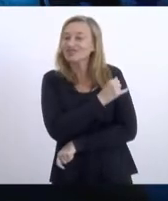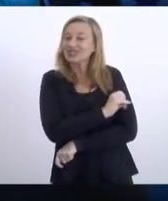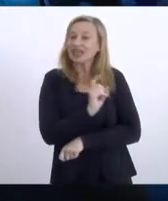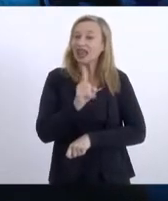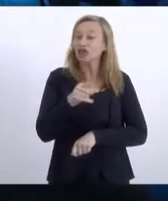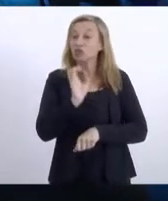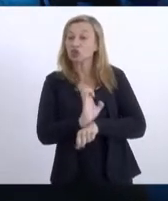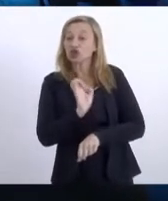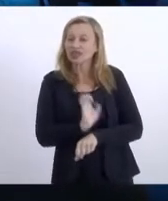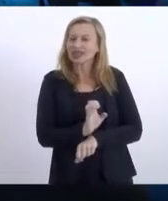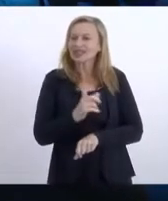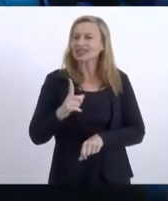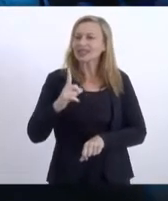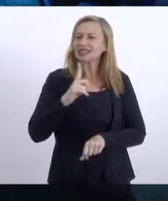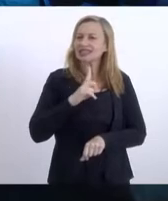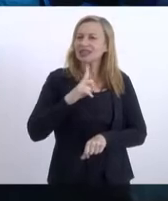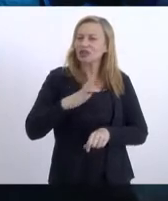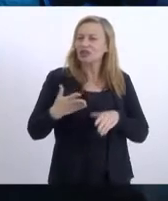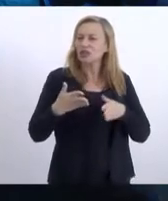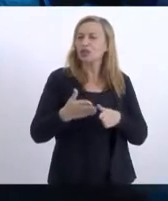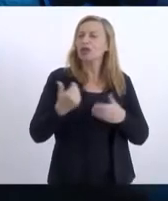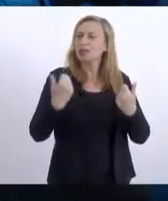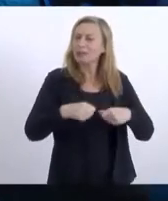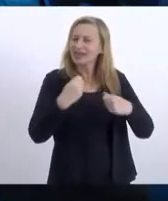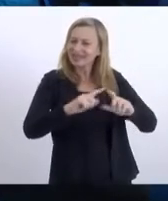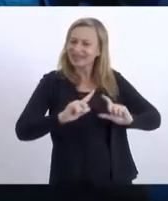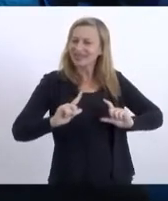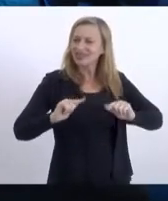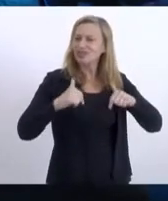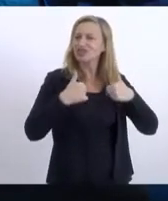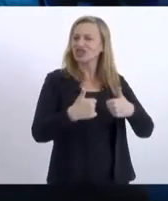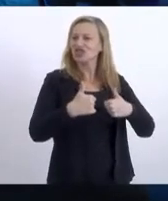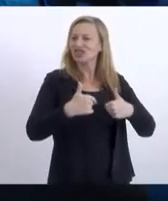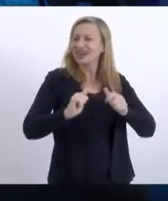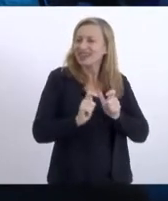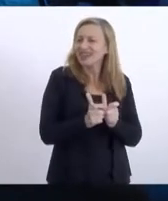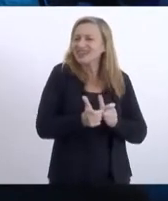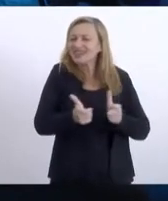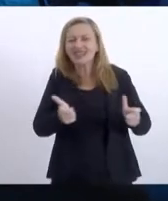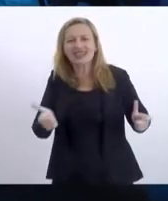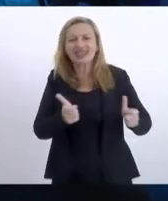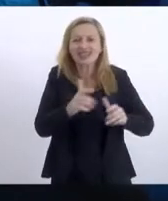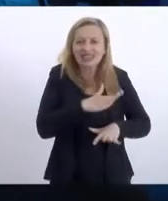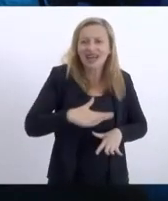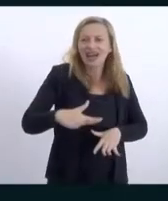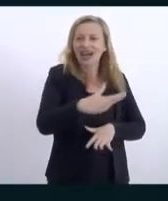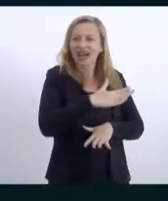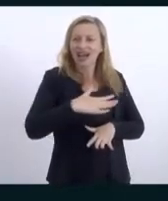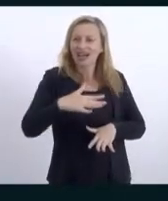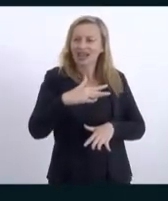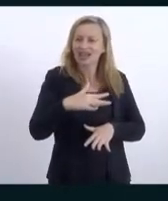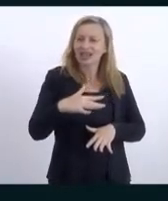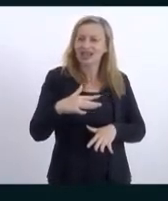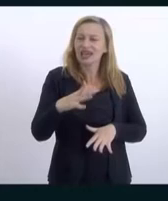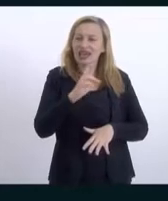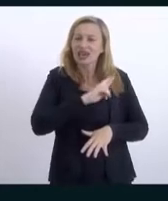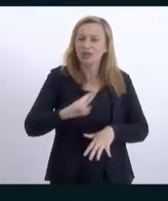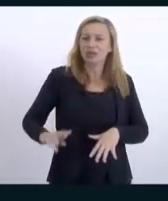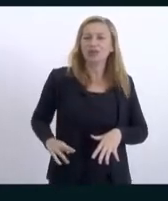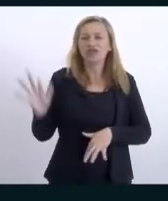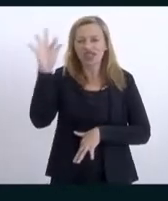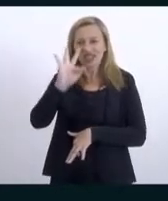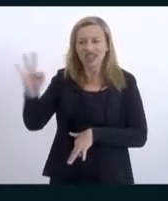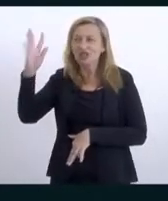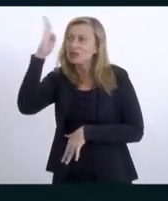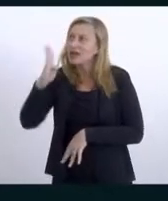que tem um protagonismo e precisa ter um protagonismo grande na República Federativa do Brasil, que a gente